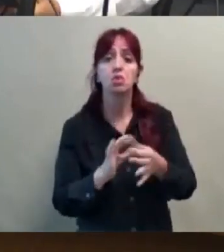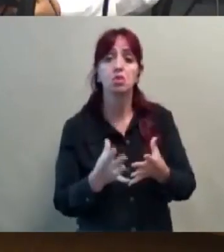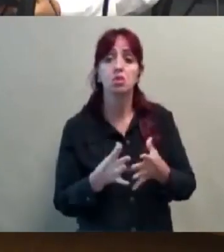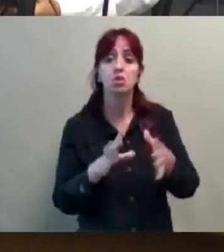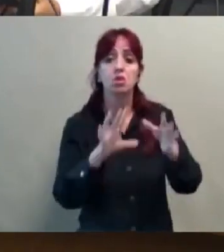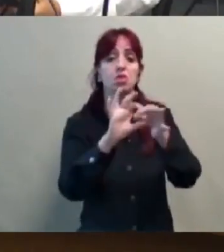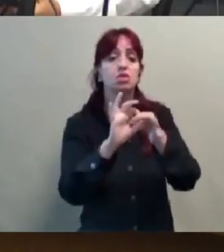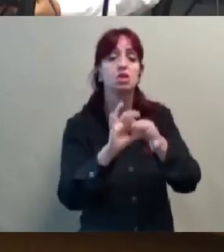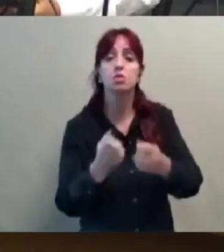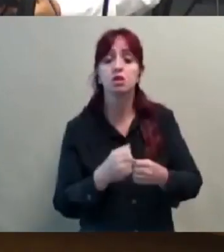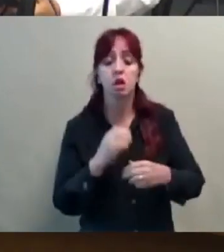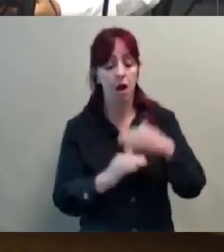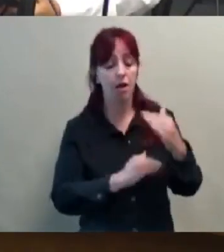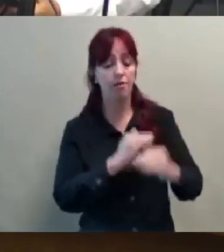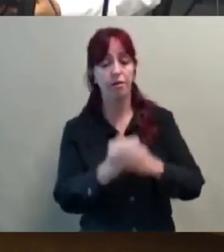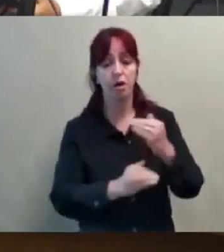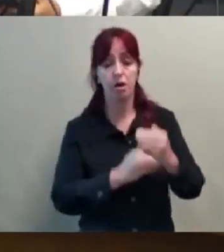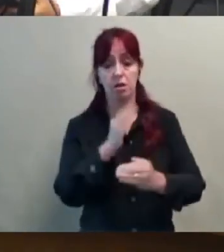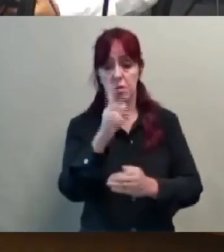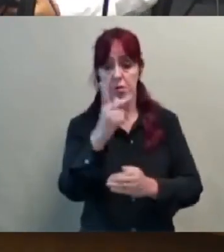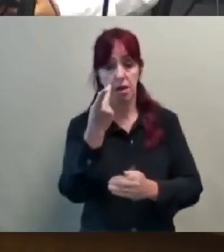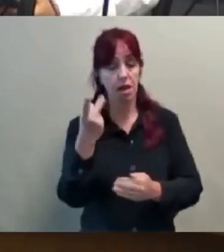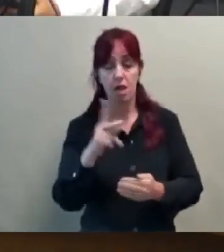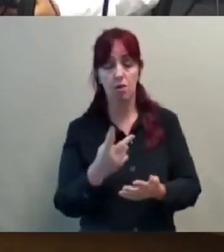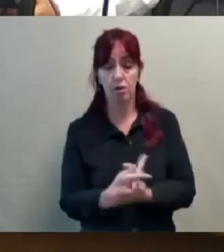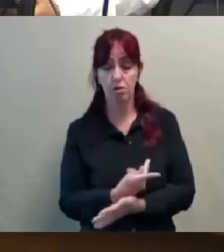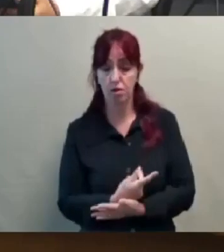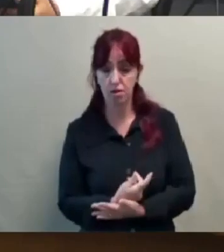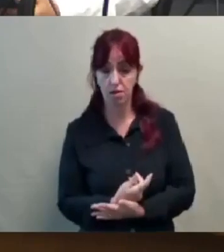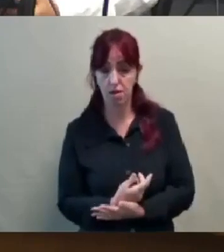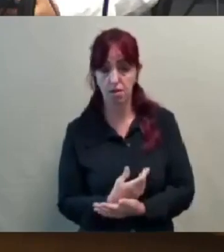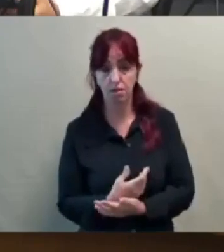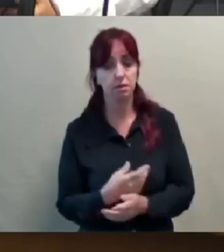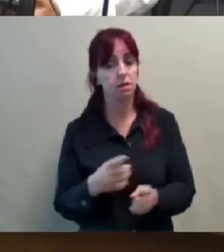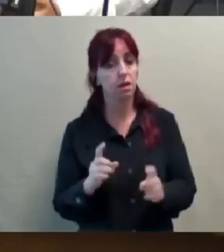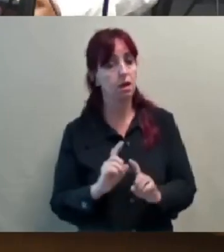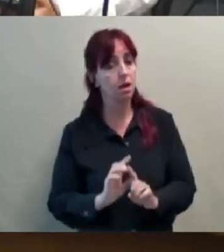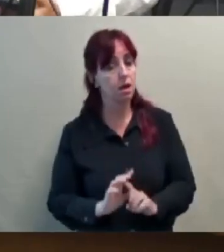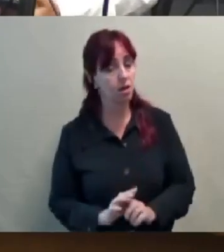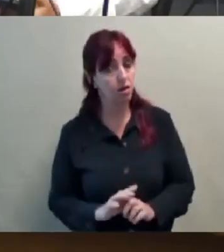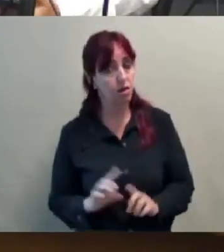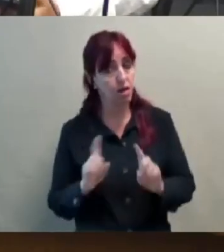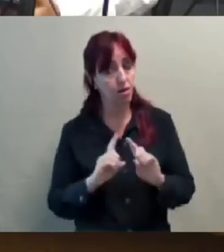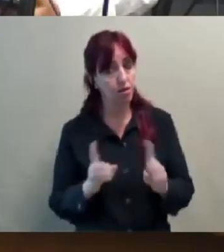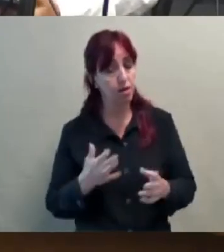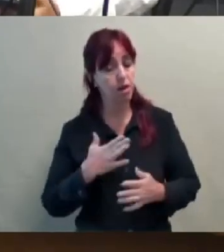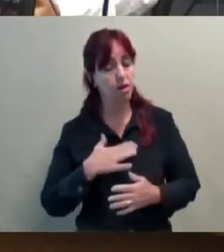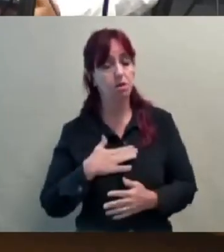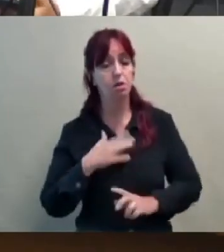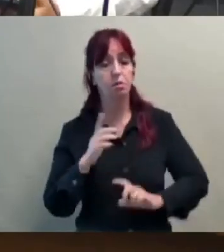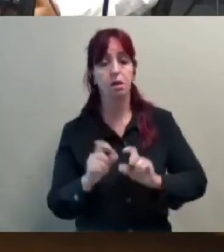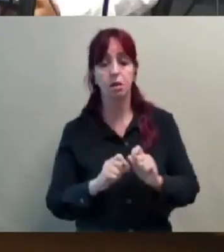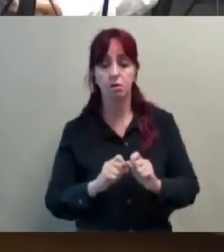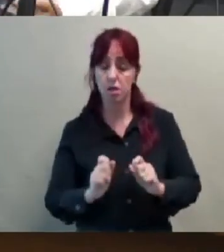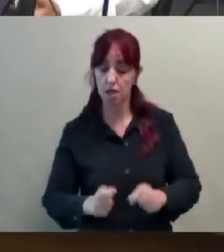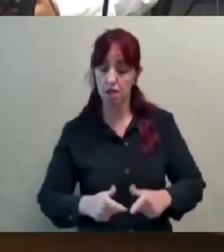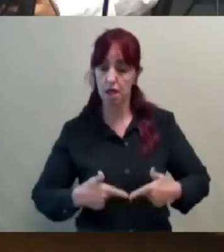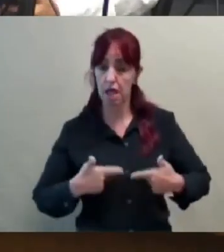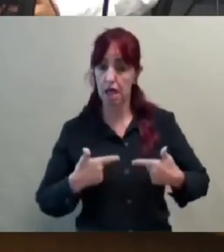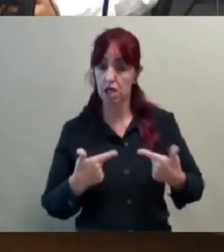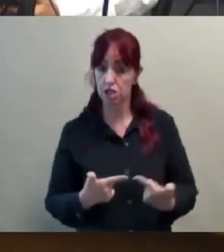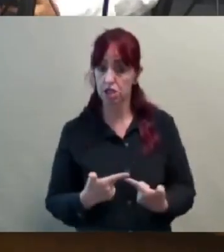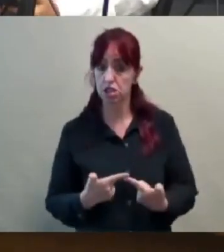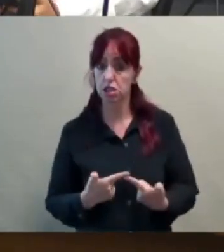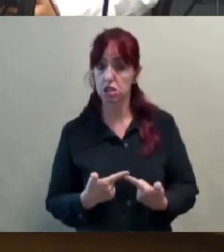esse tipo de avanço para a cidade não ia acontecer. Não espere de mim agir desta